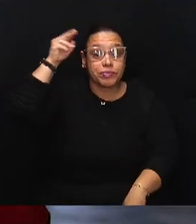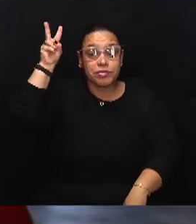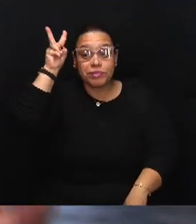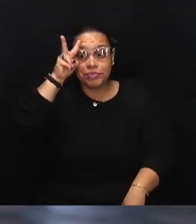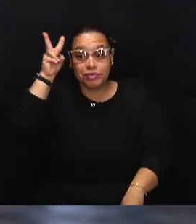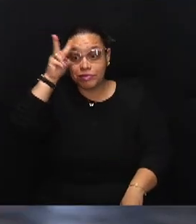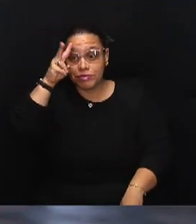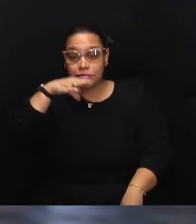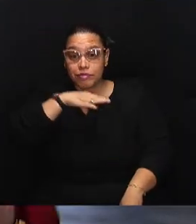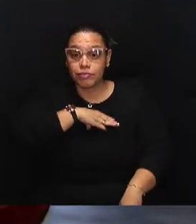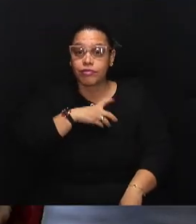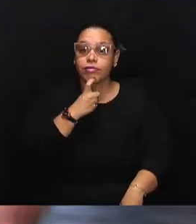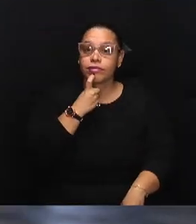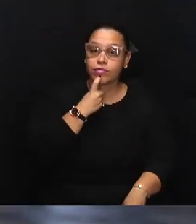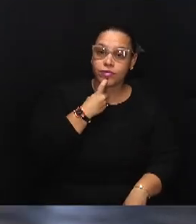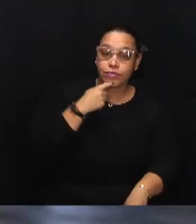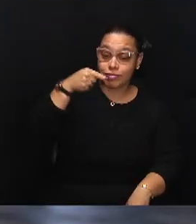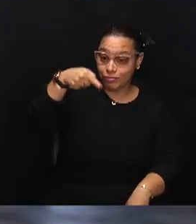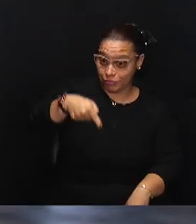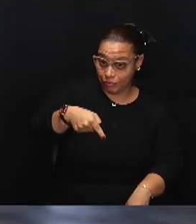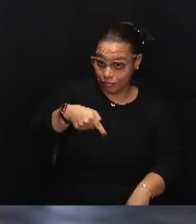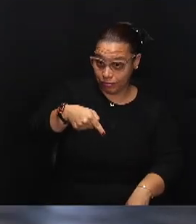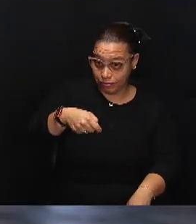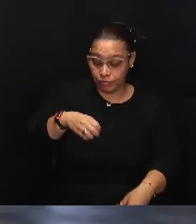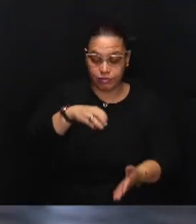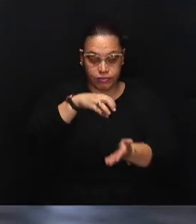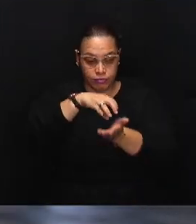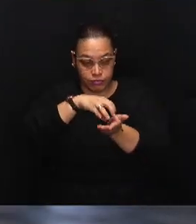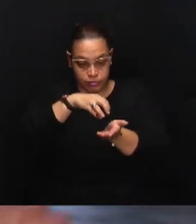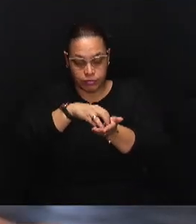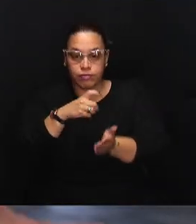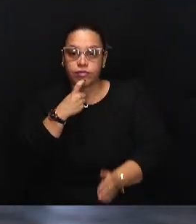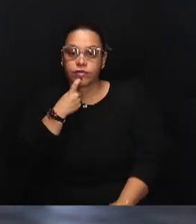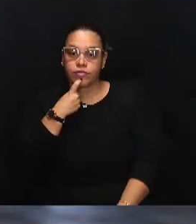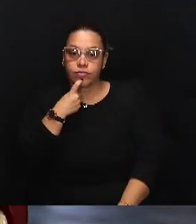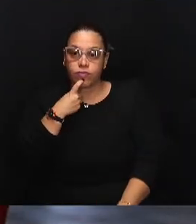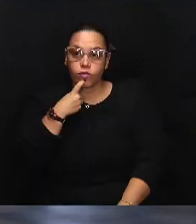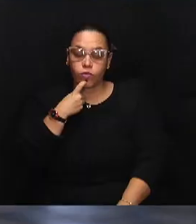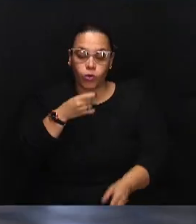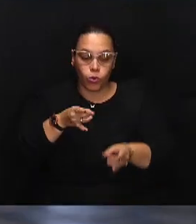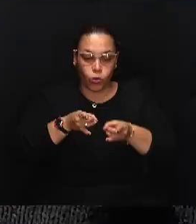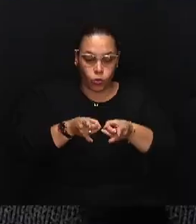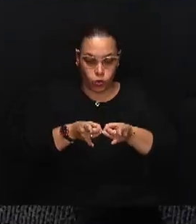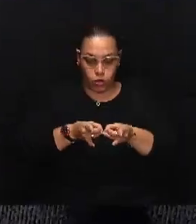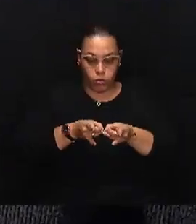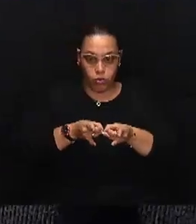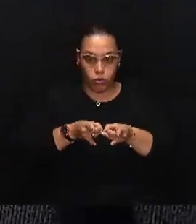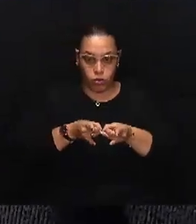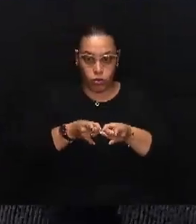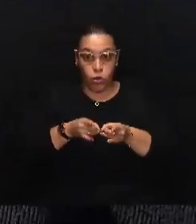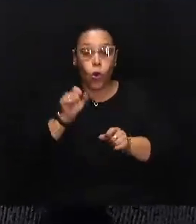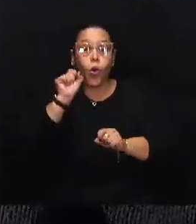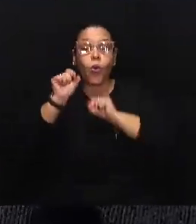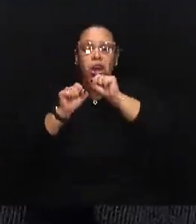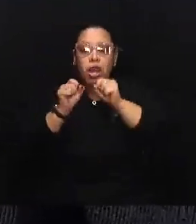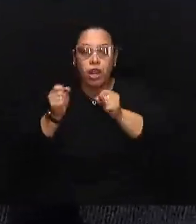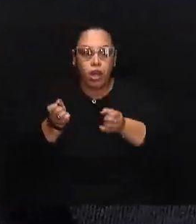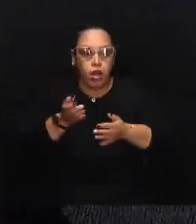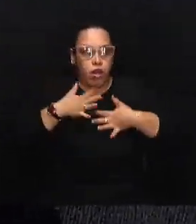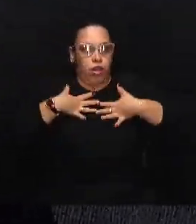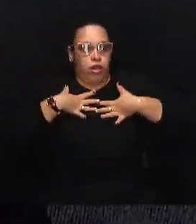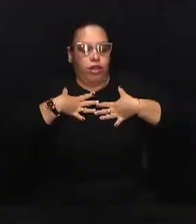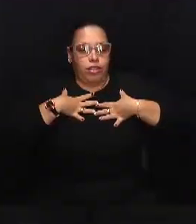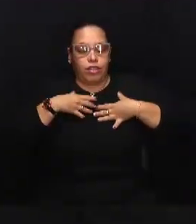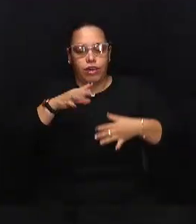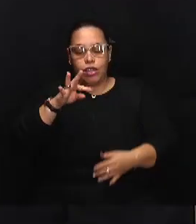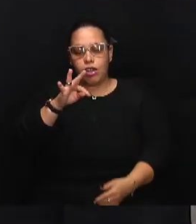cidade de Campinas, aqui do centro da cidade, do cemitério. A gente está com o Que Te Assombra, Thiago Souza, veio